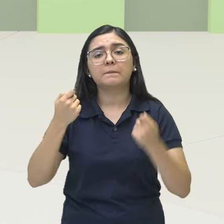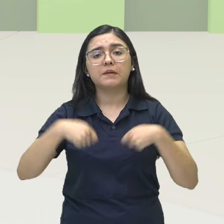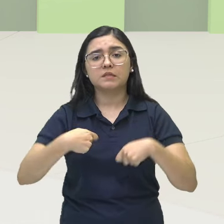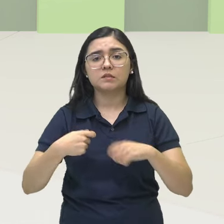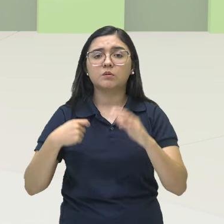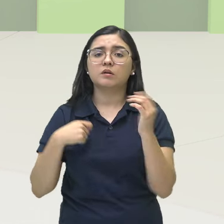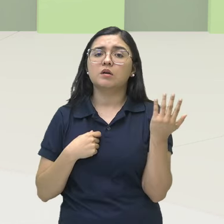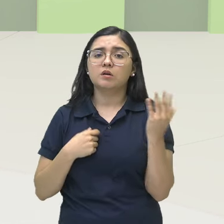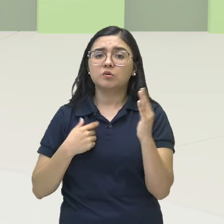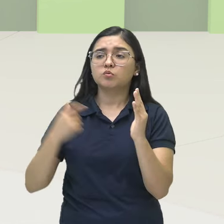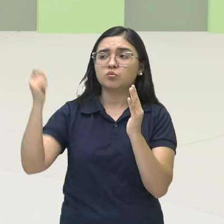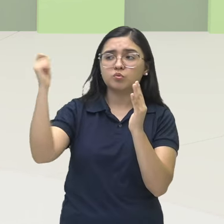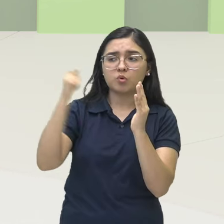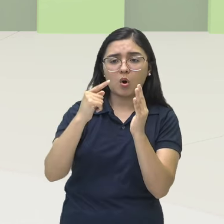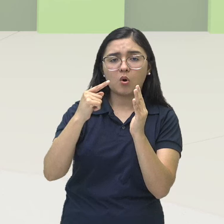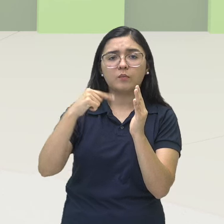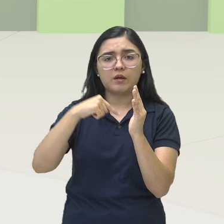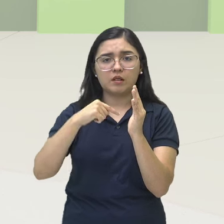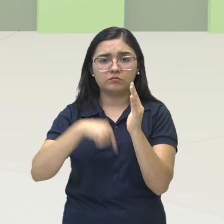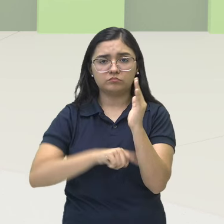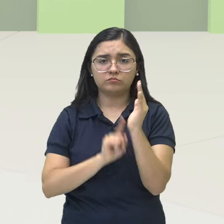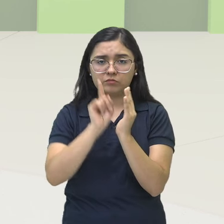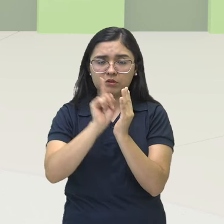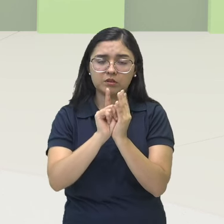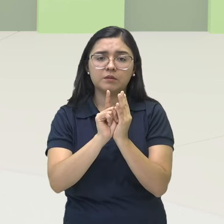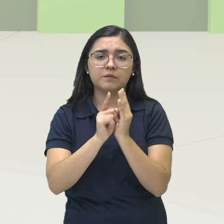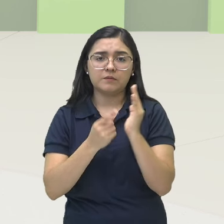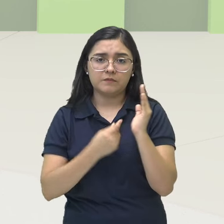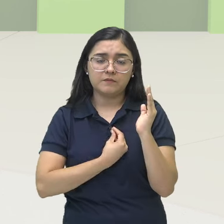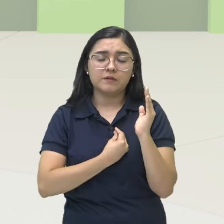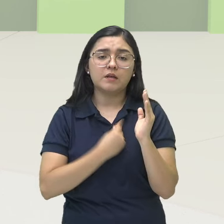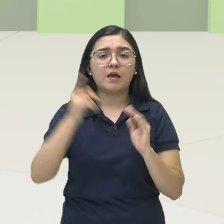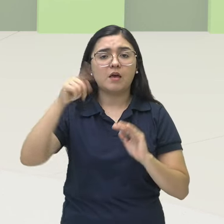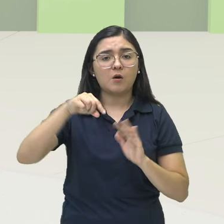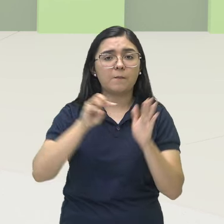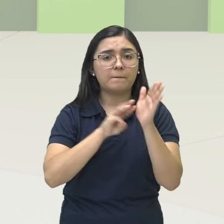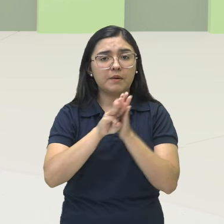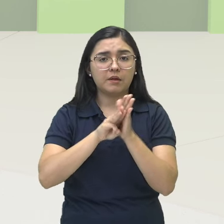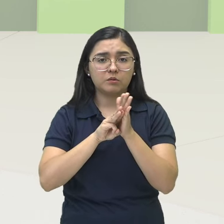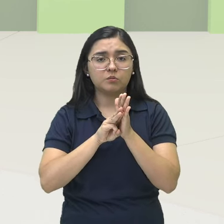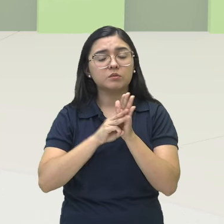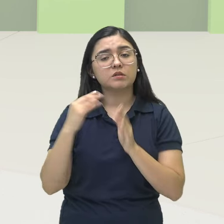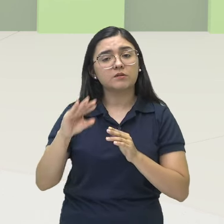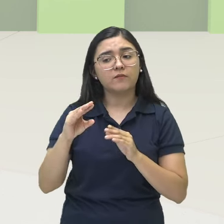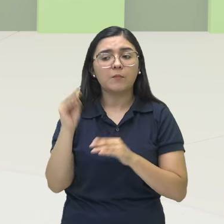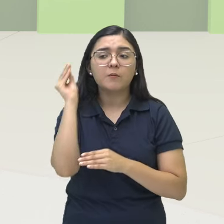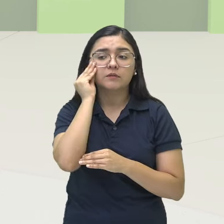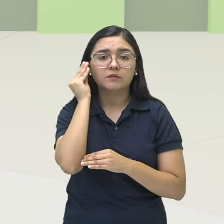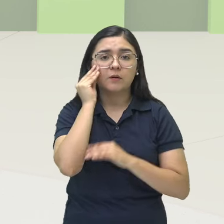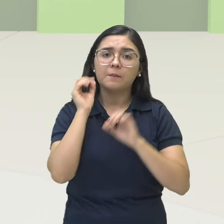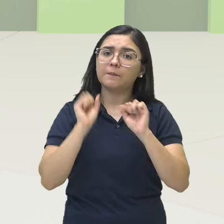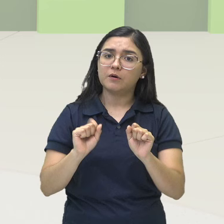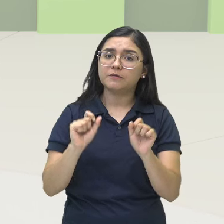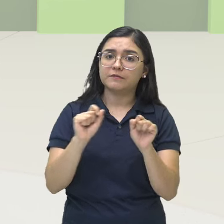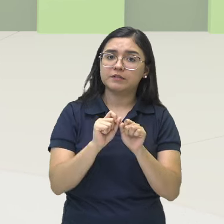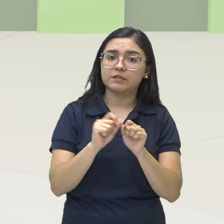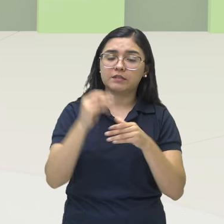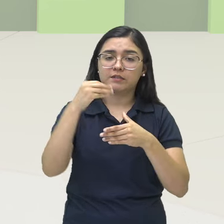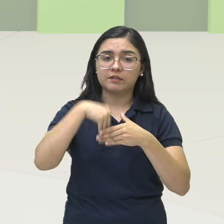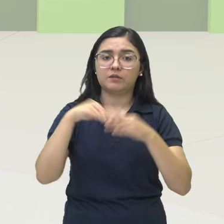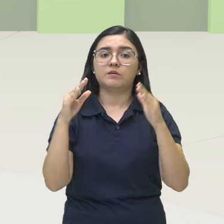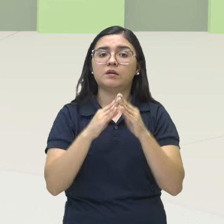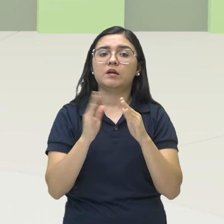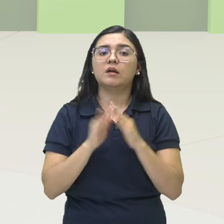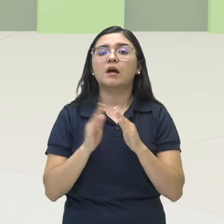precisa ali do sol para poder sobreviver. Esse é um método científico, é uma observação, que a gente pode fazer em casa também. Então, a